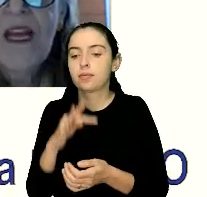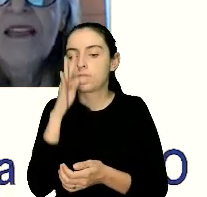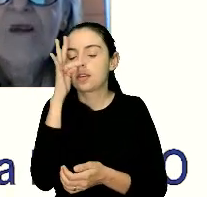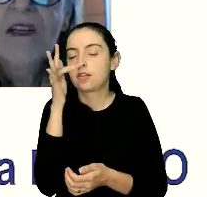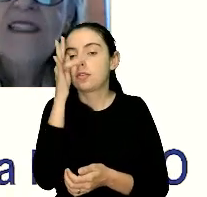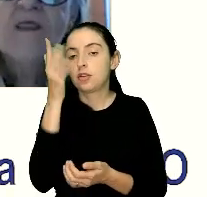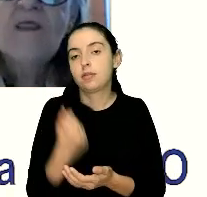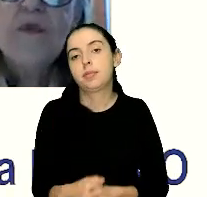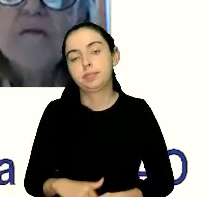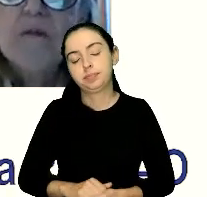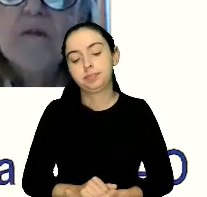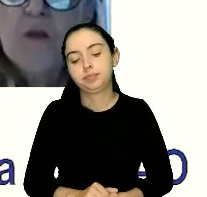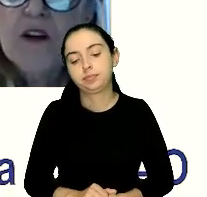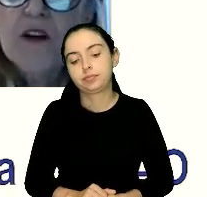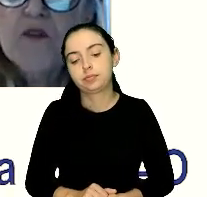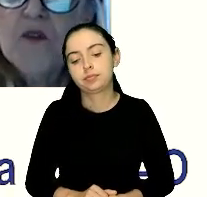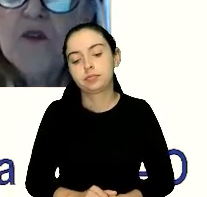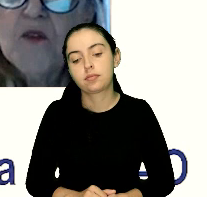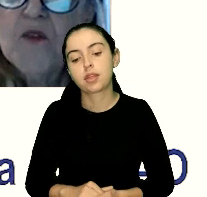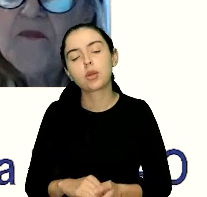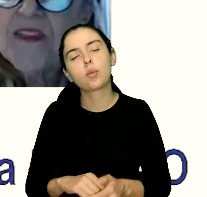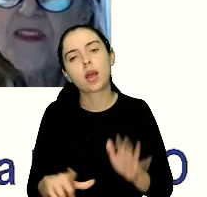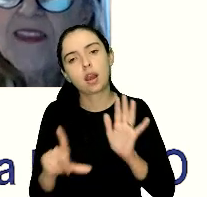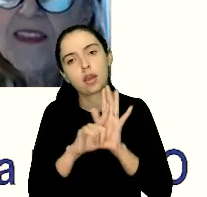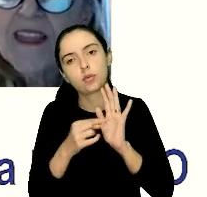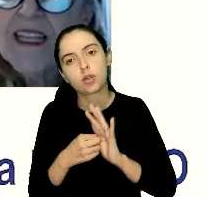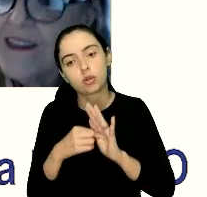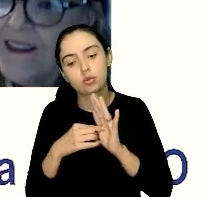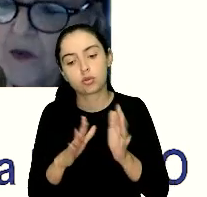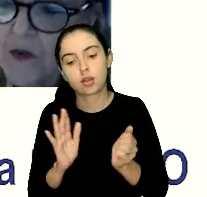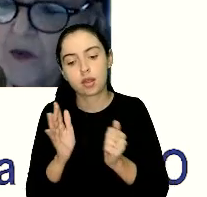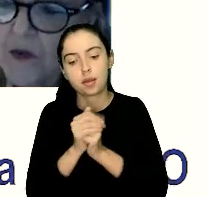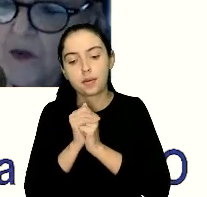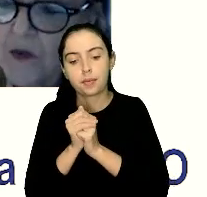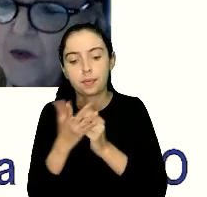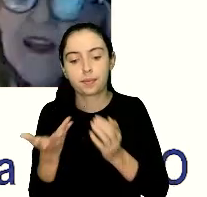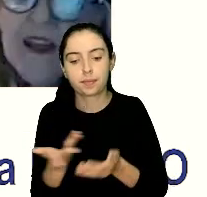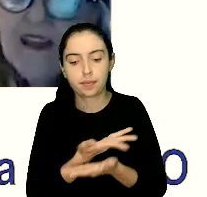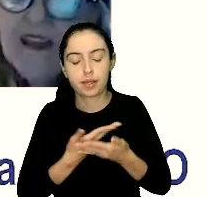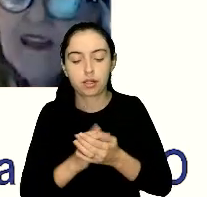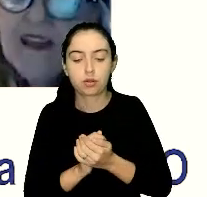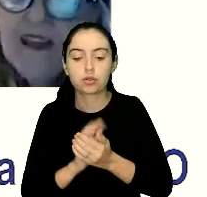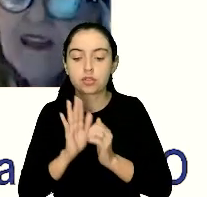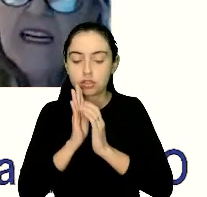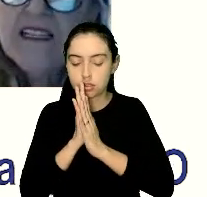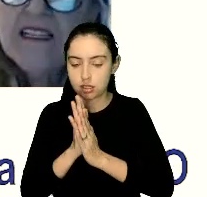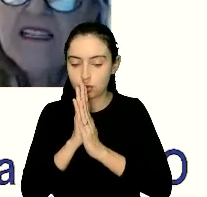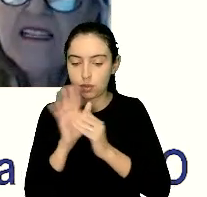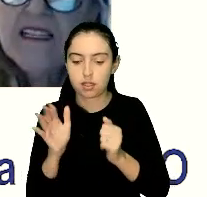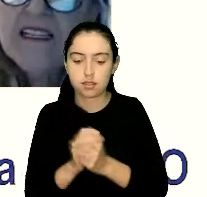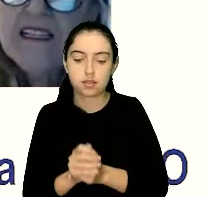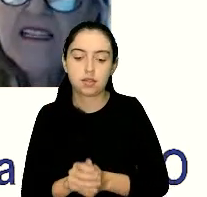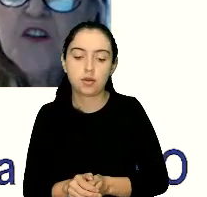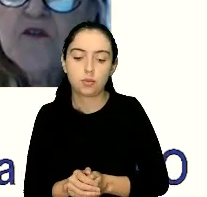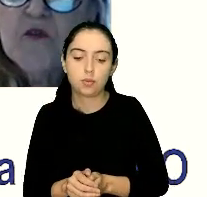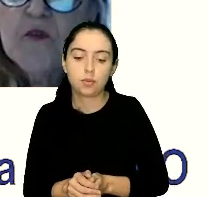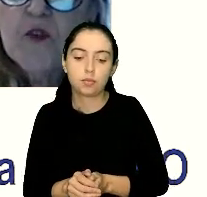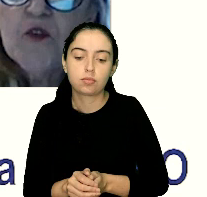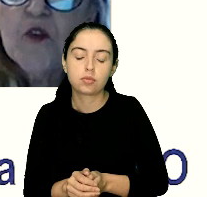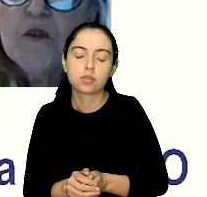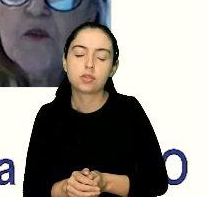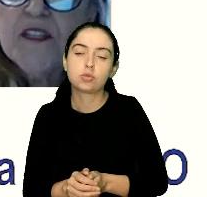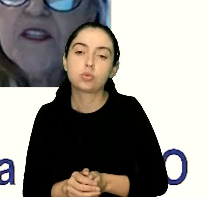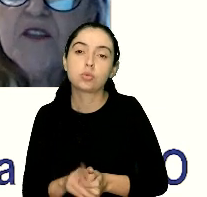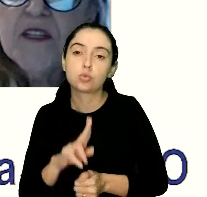né? Então, a lição principal do Pai Nosso, da oração, ela está no substantivo